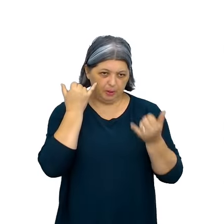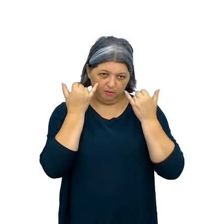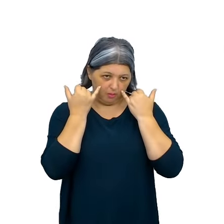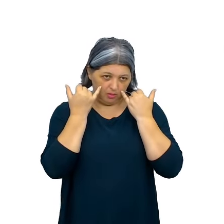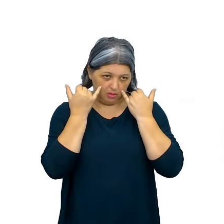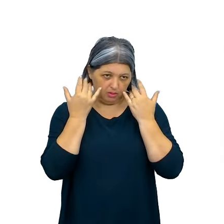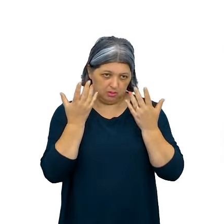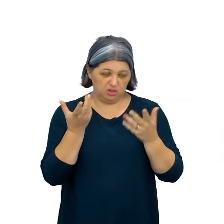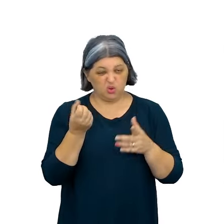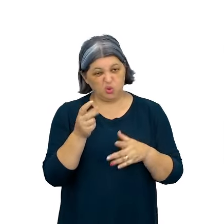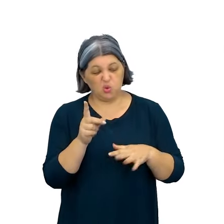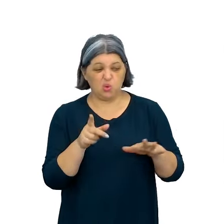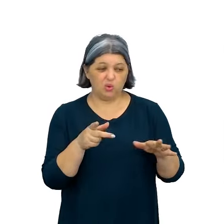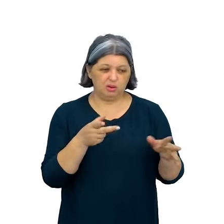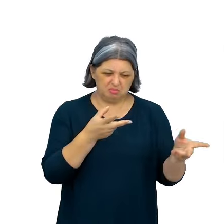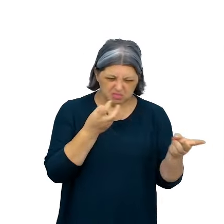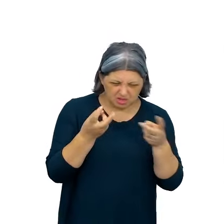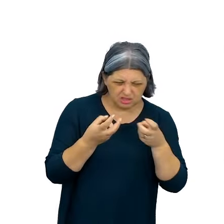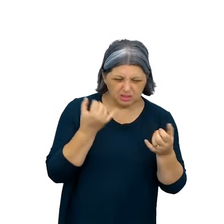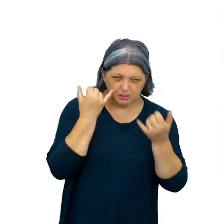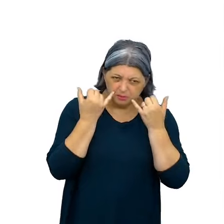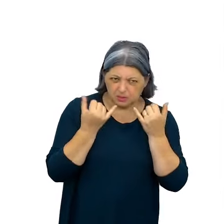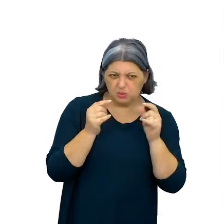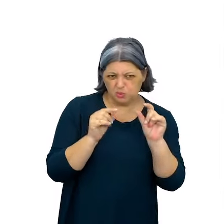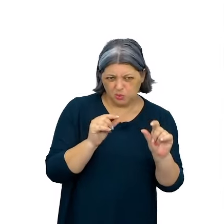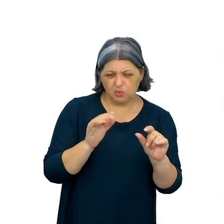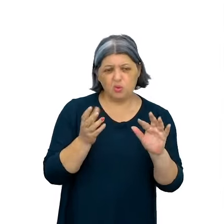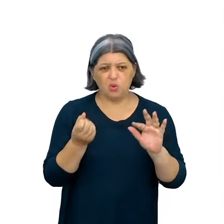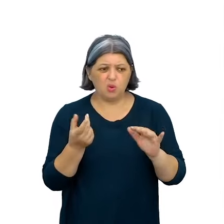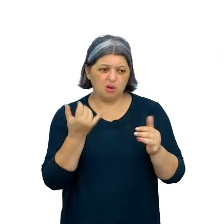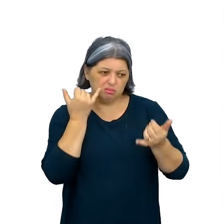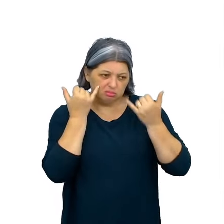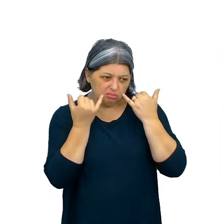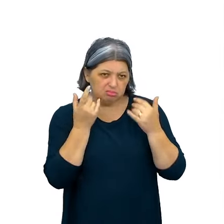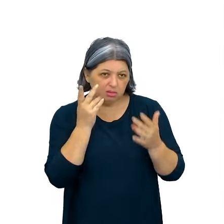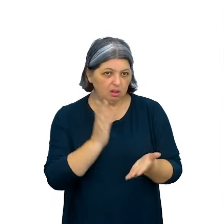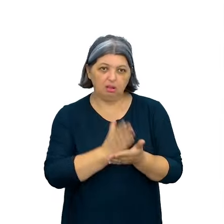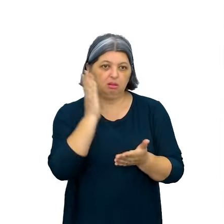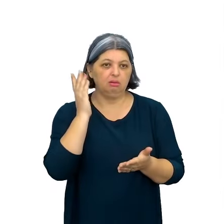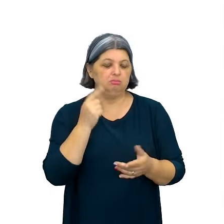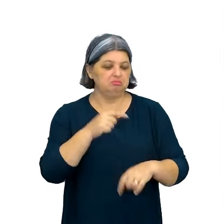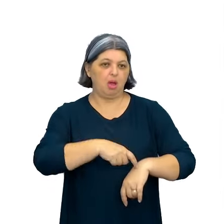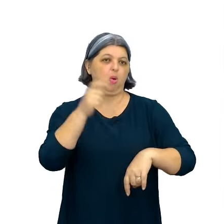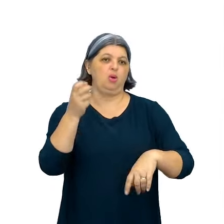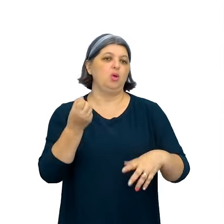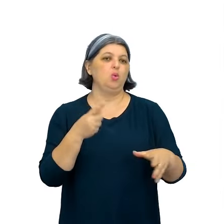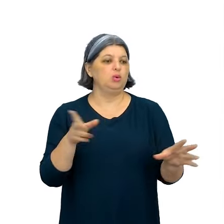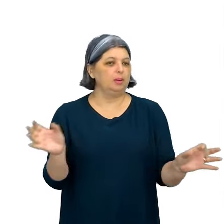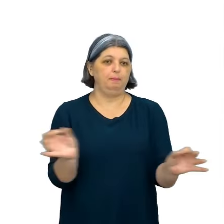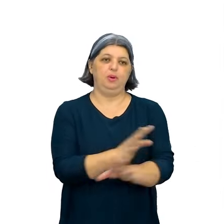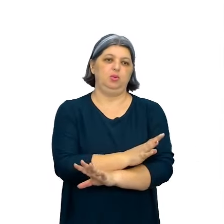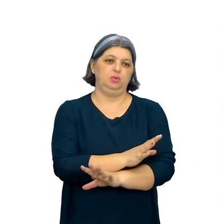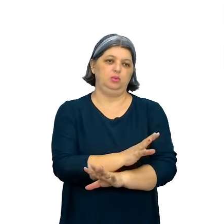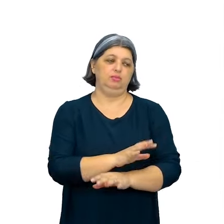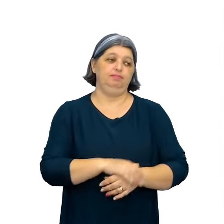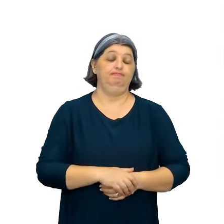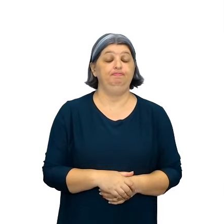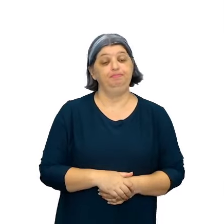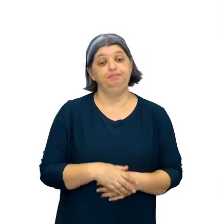localiza razoavelmente informações, ele localiza informações ou ele localiza plenamente informações, né?